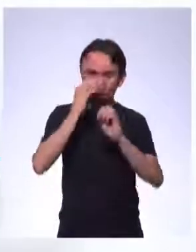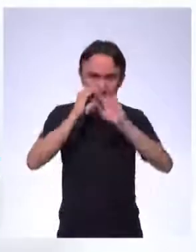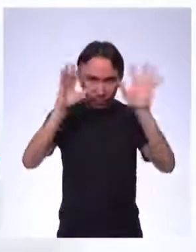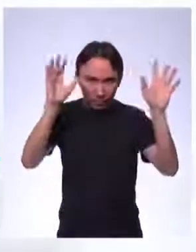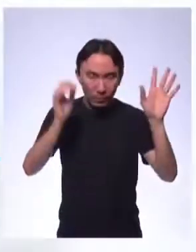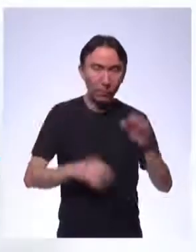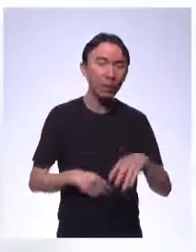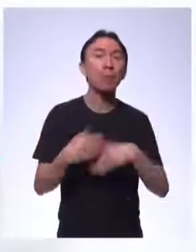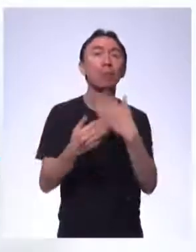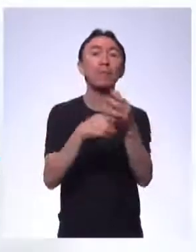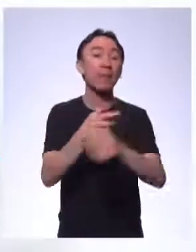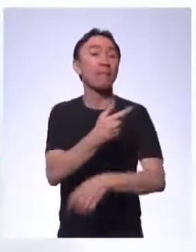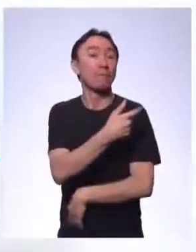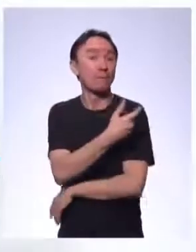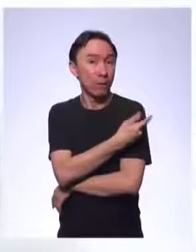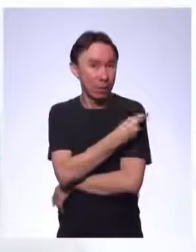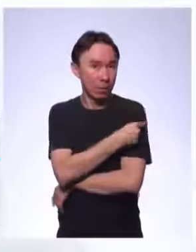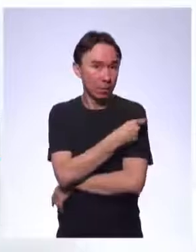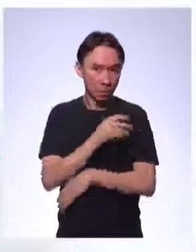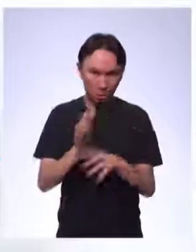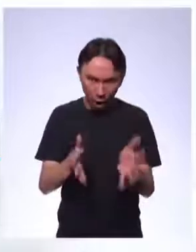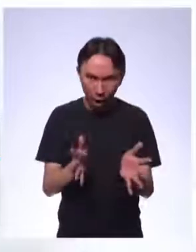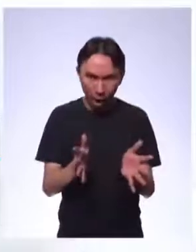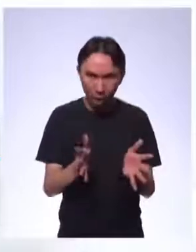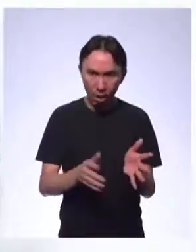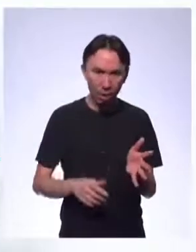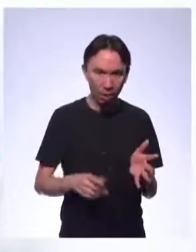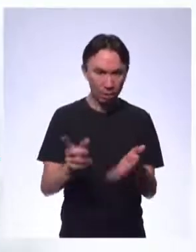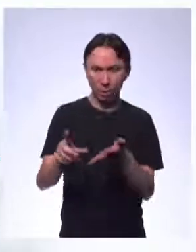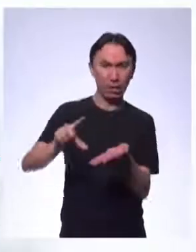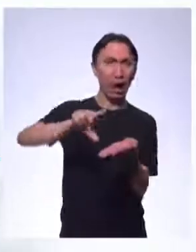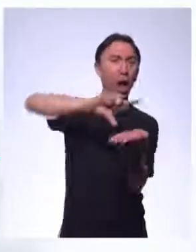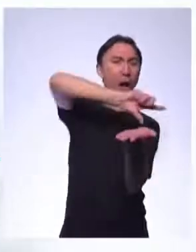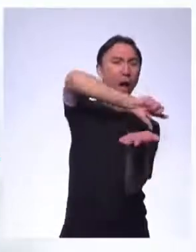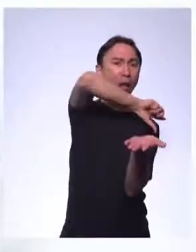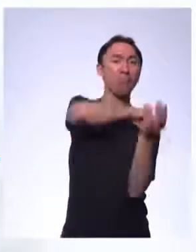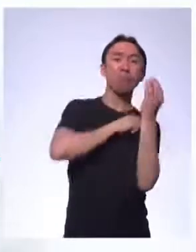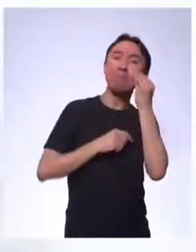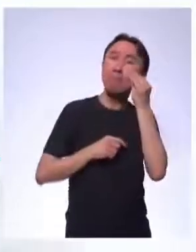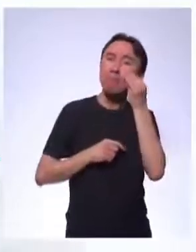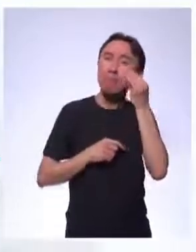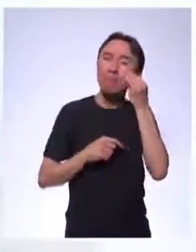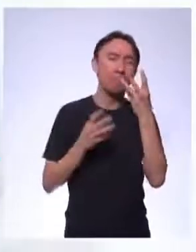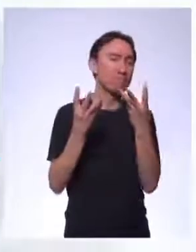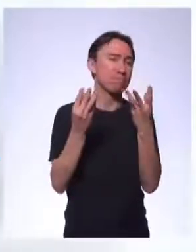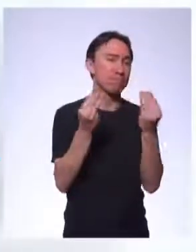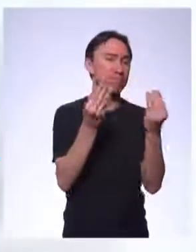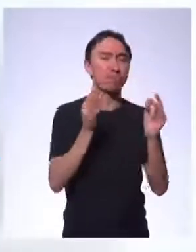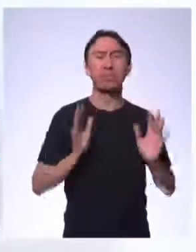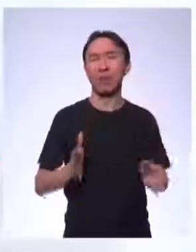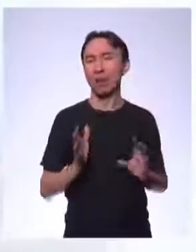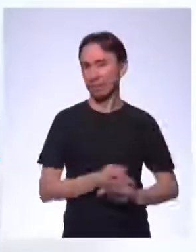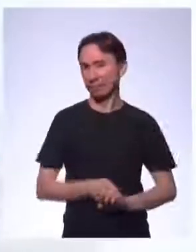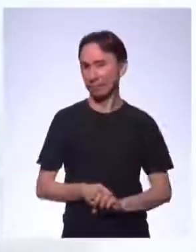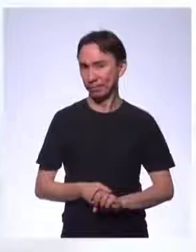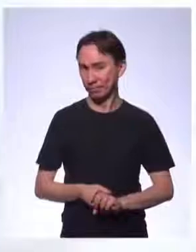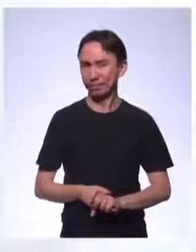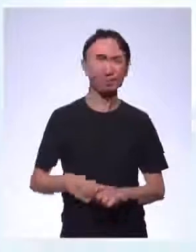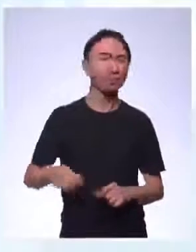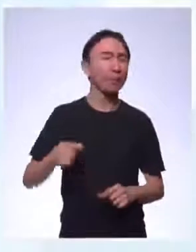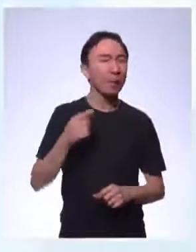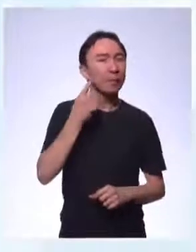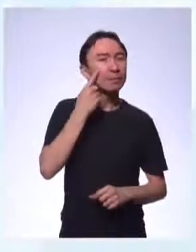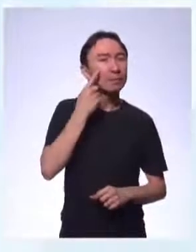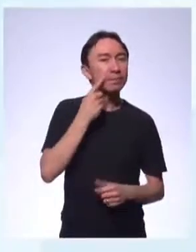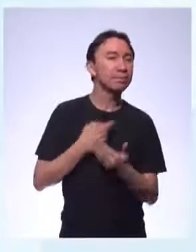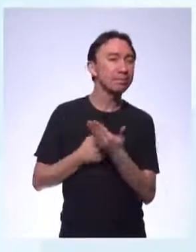no mercado, a chance dela dar errado é muito pequena, porque já foi feito muitos testes, tá bom? Então, só para entender, ó, a gente tem uma imagenzinha